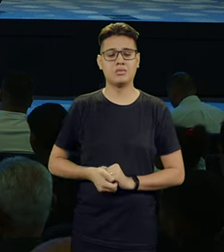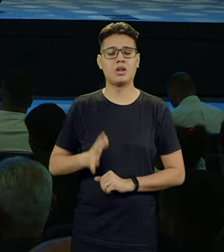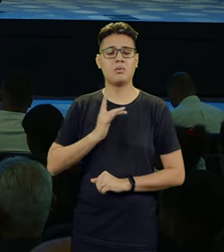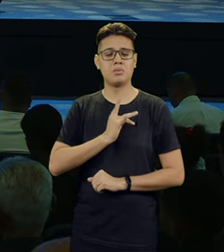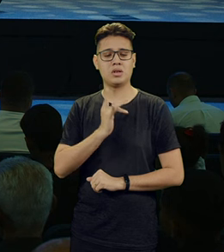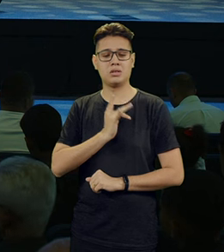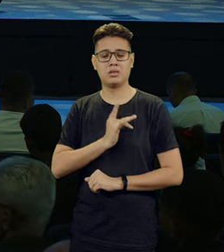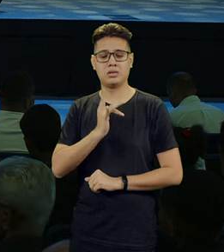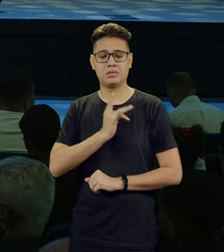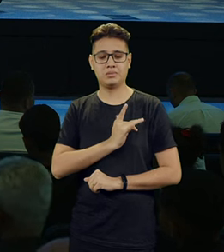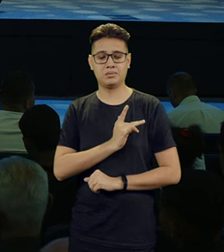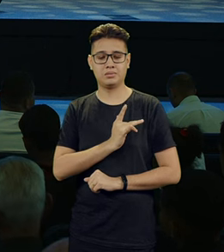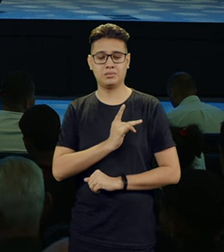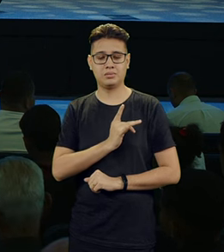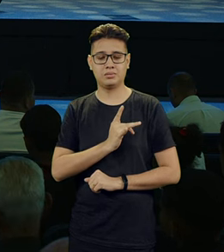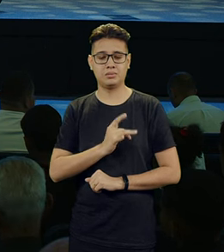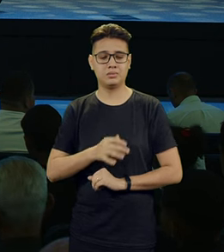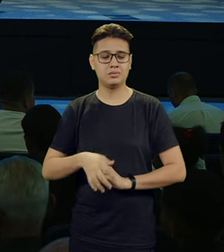misericórdia.